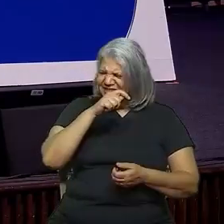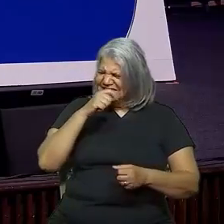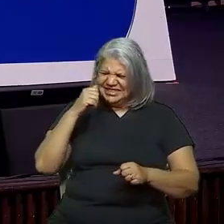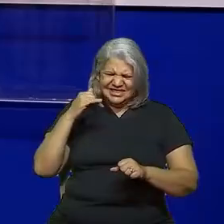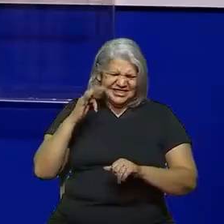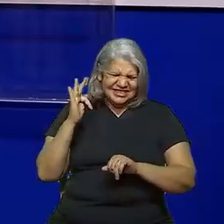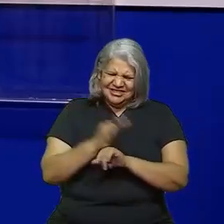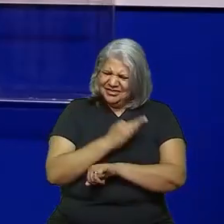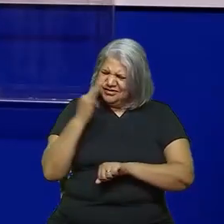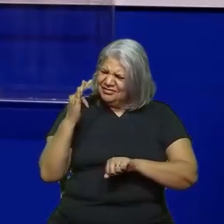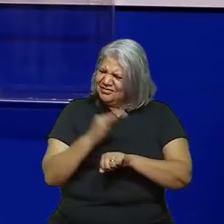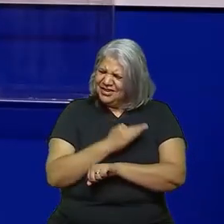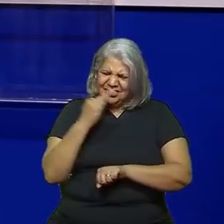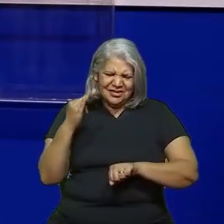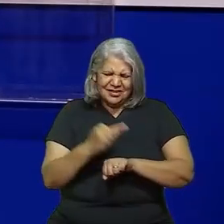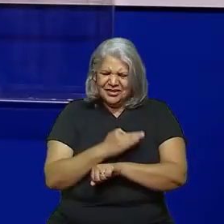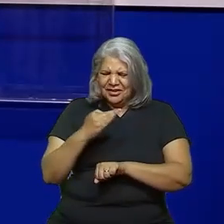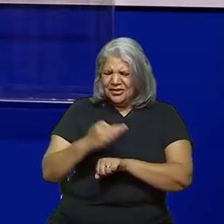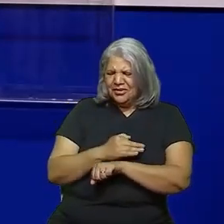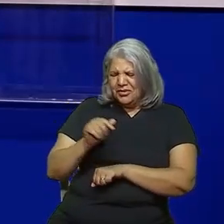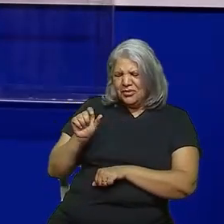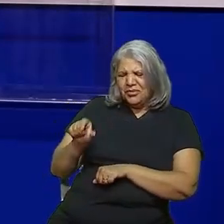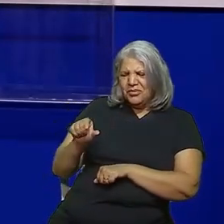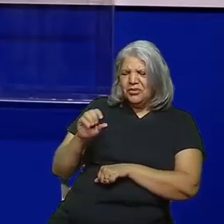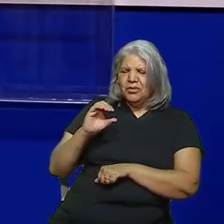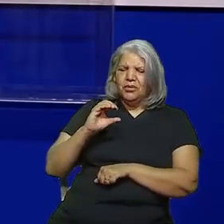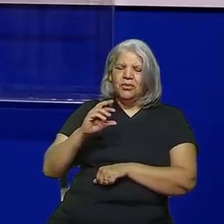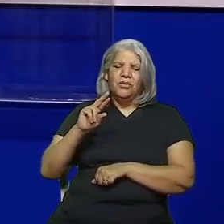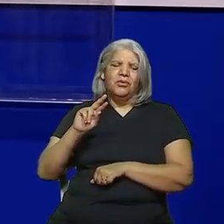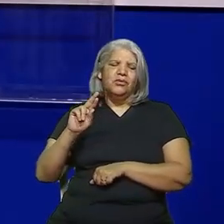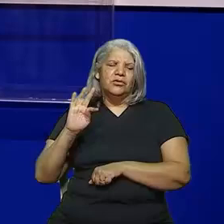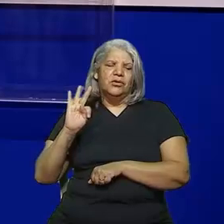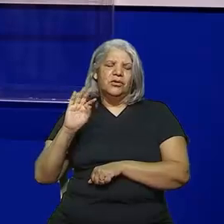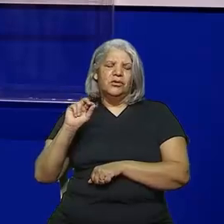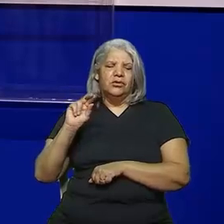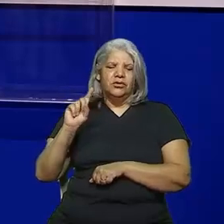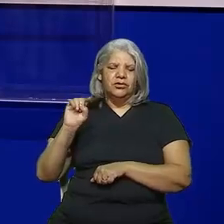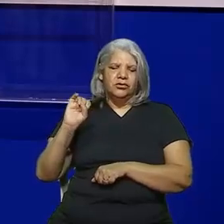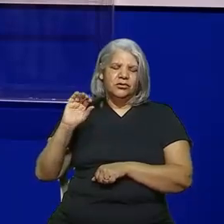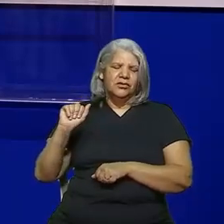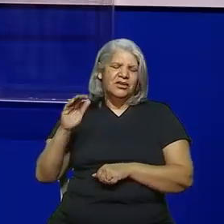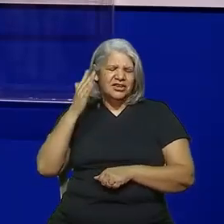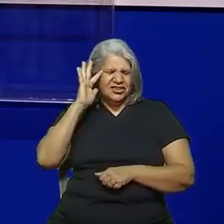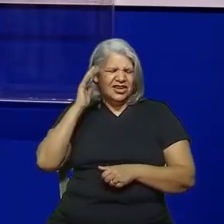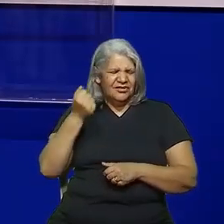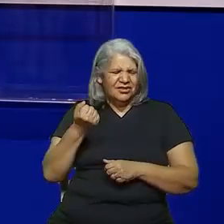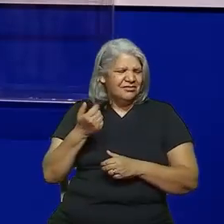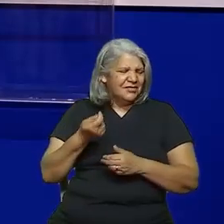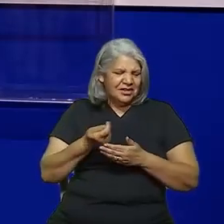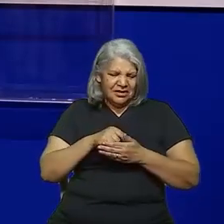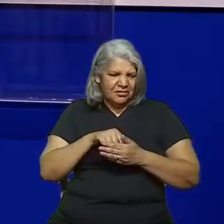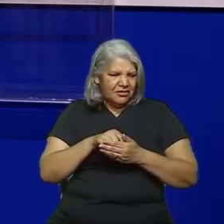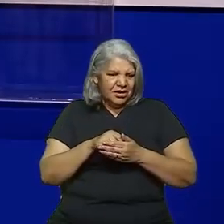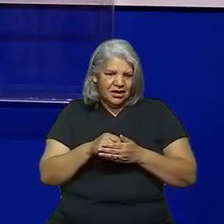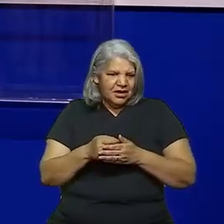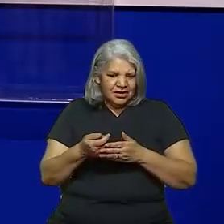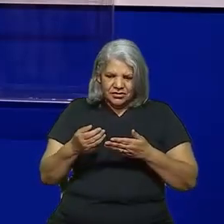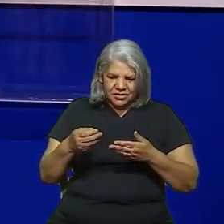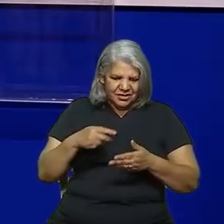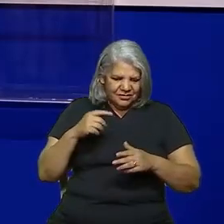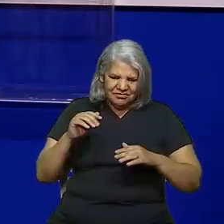dia, Custódio achava que tinha chegado ao fundo do poço e as coisas não podiam piorar. Mas, pelo visto, sempre